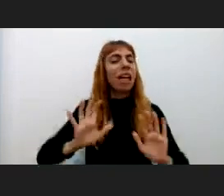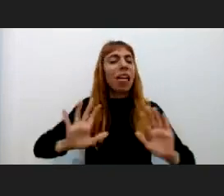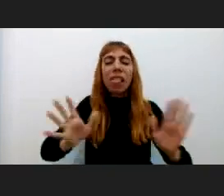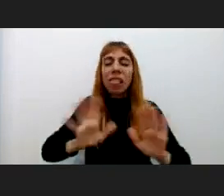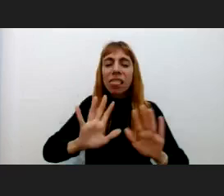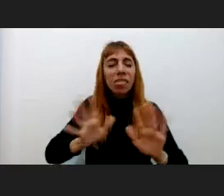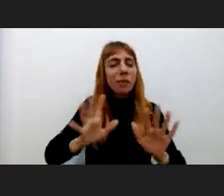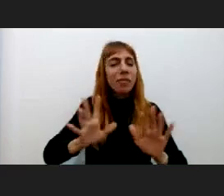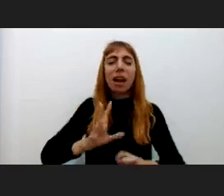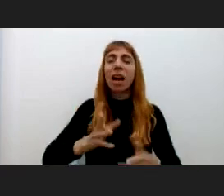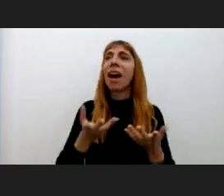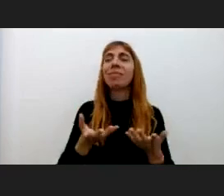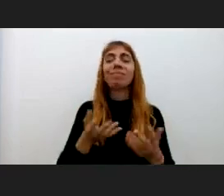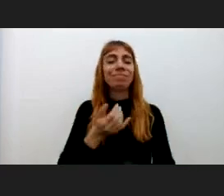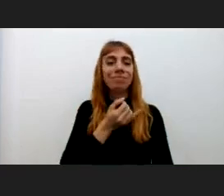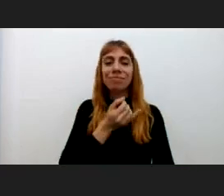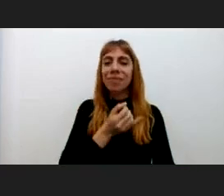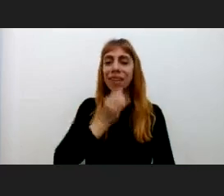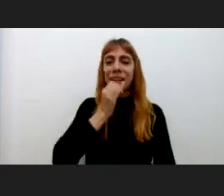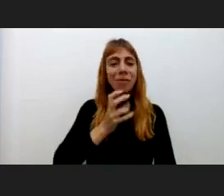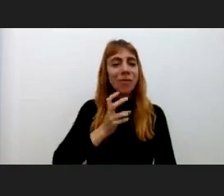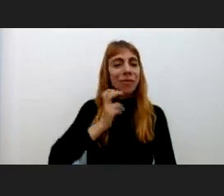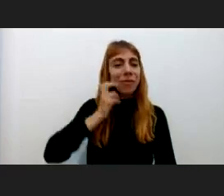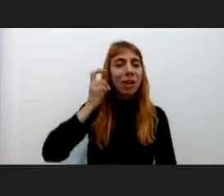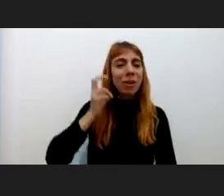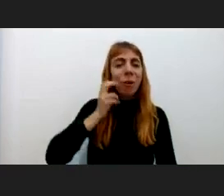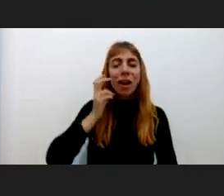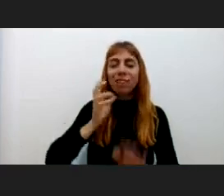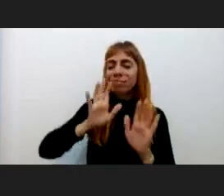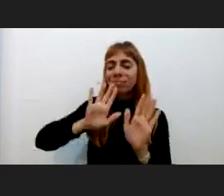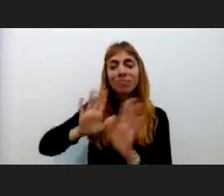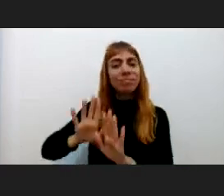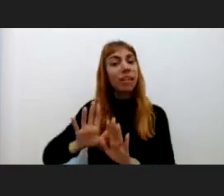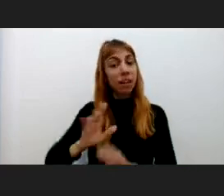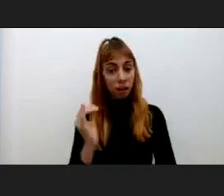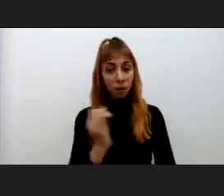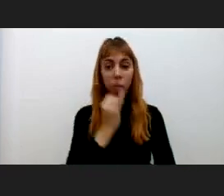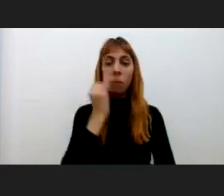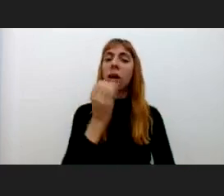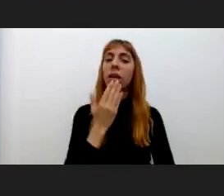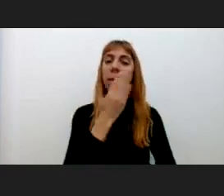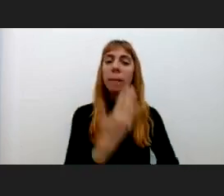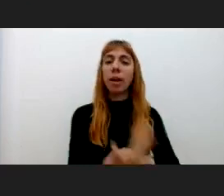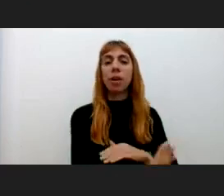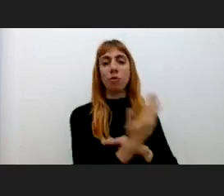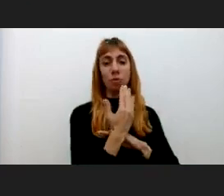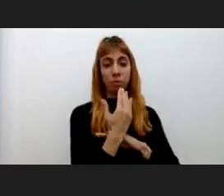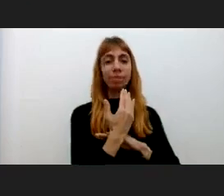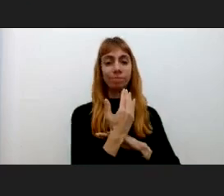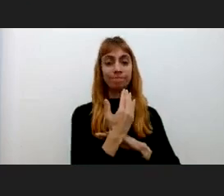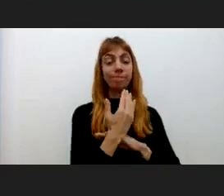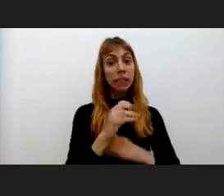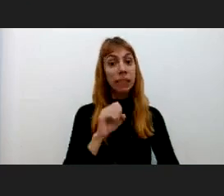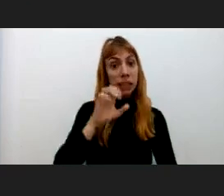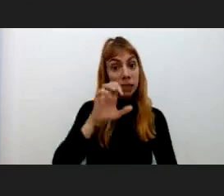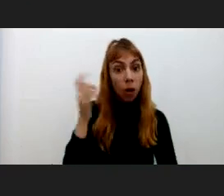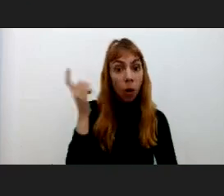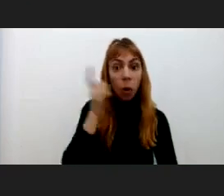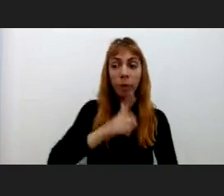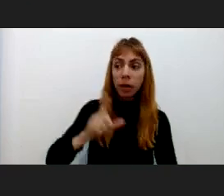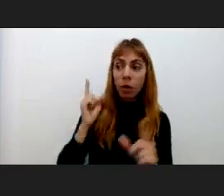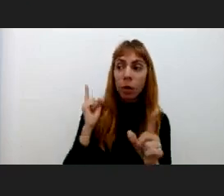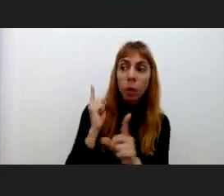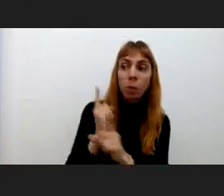pedir ajuda. Se for possível, procure o posto de saúde, procure seu médico, procure